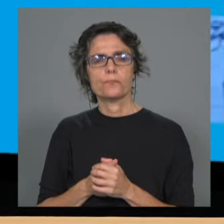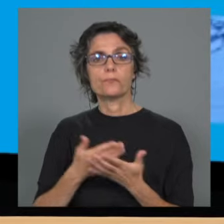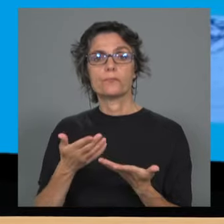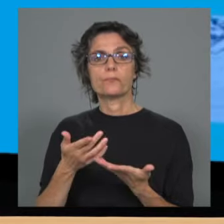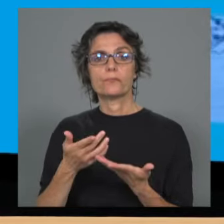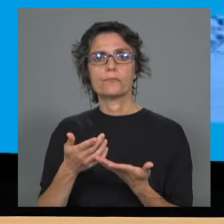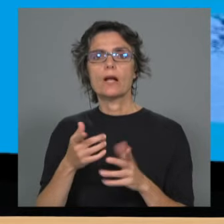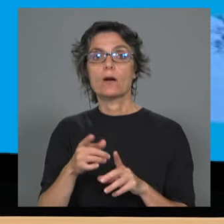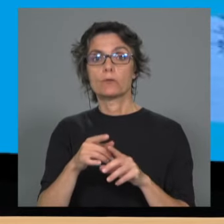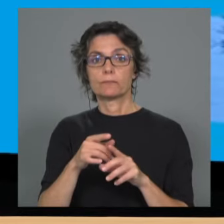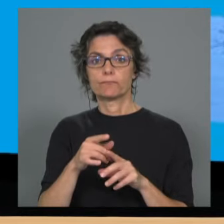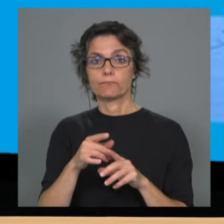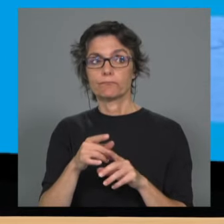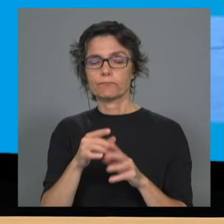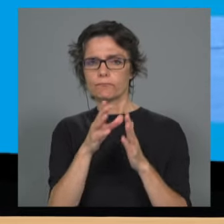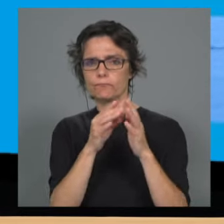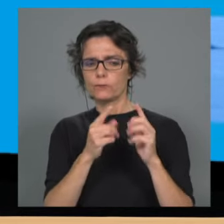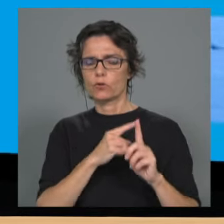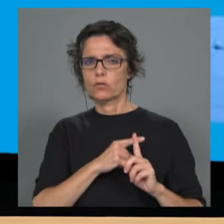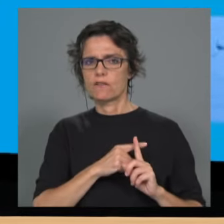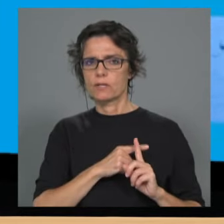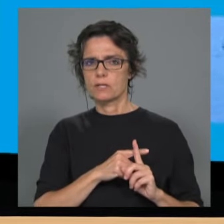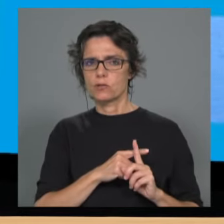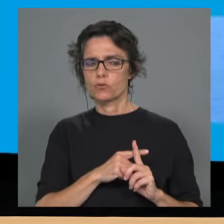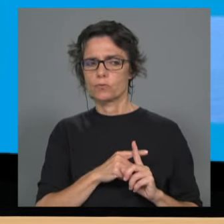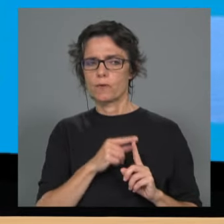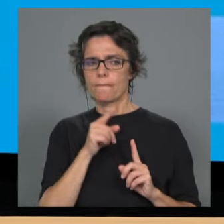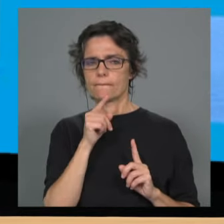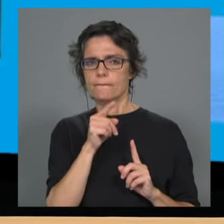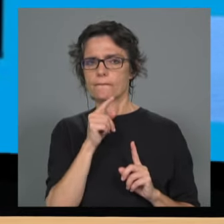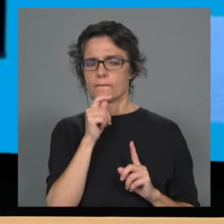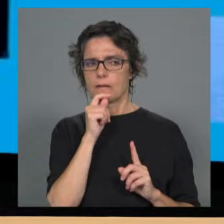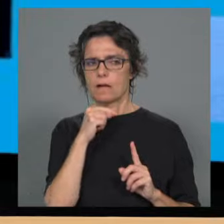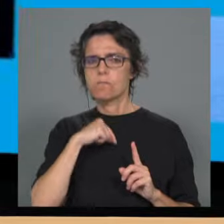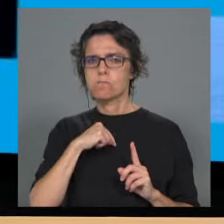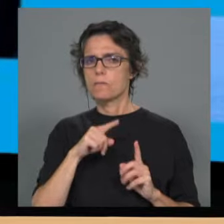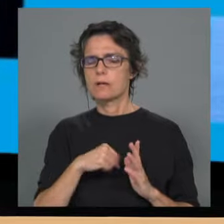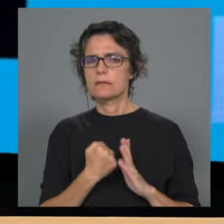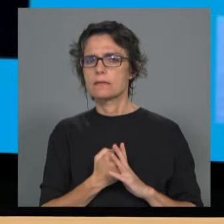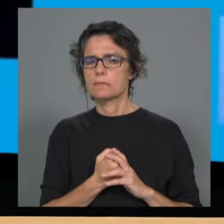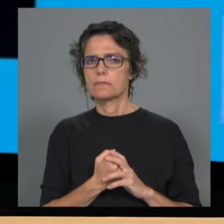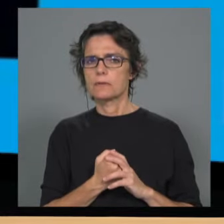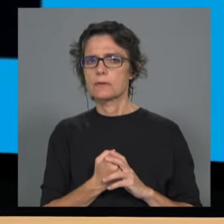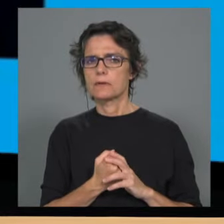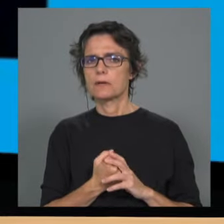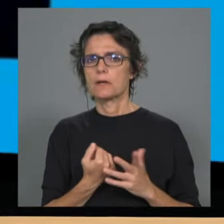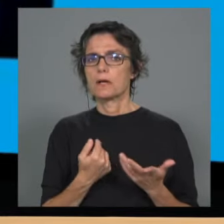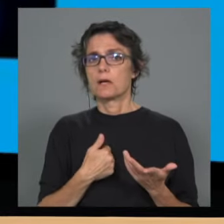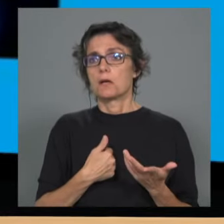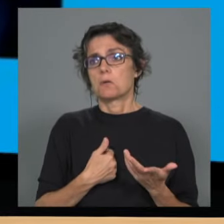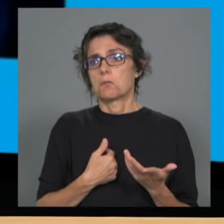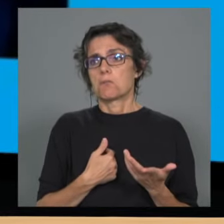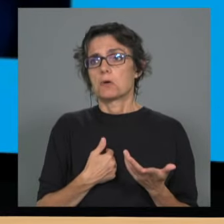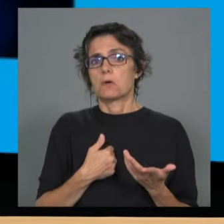São Francisco sempre esteve bastante presente na minha vida, apesar de eu nunca pensar, ou até pensar que se calhar não existia frades, não, quer